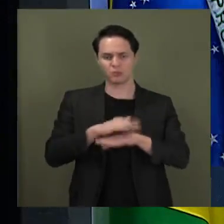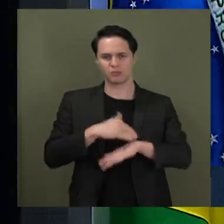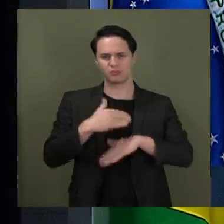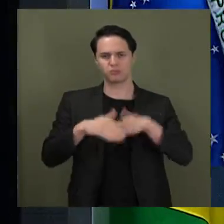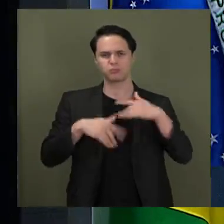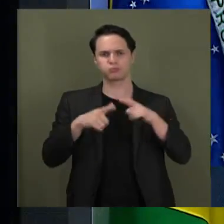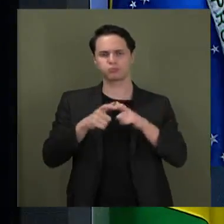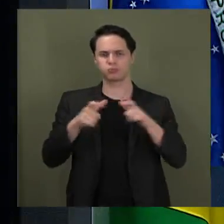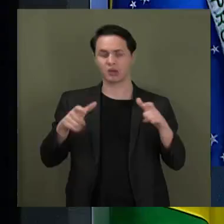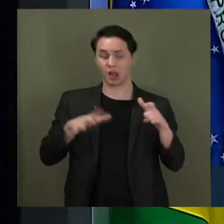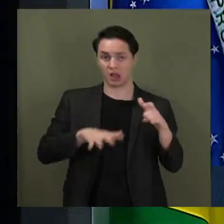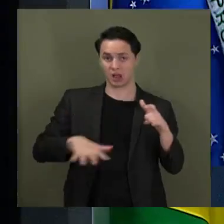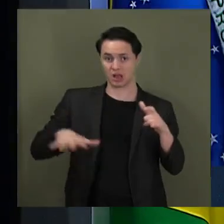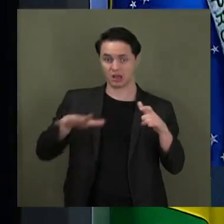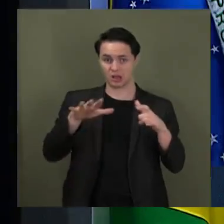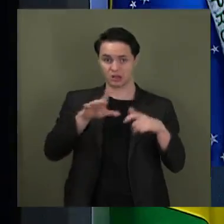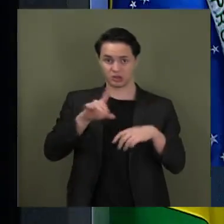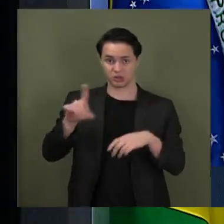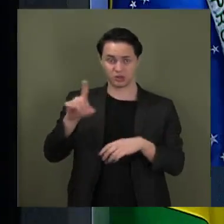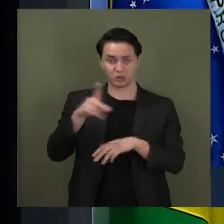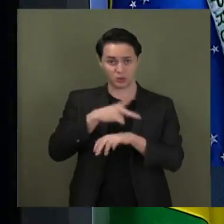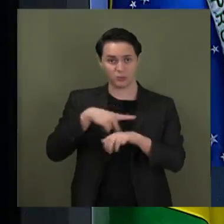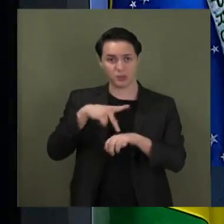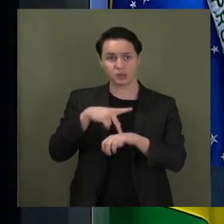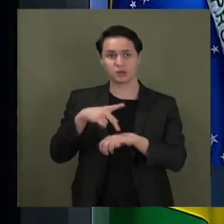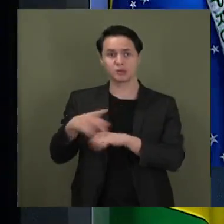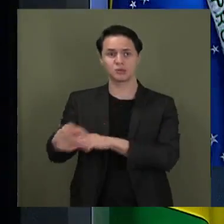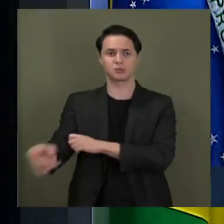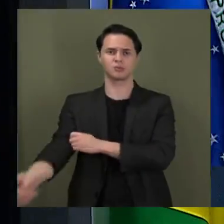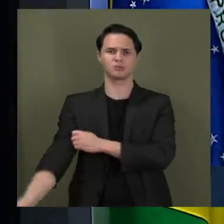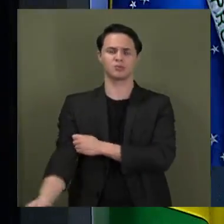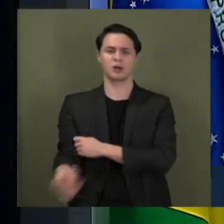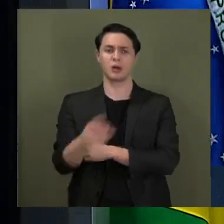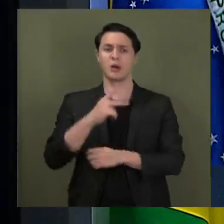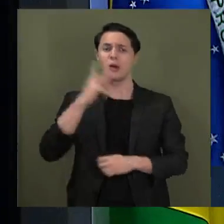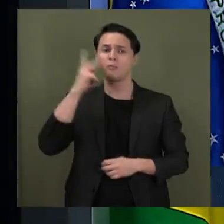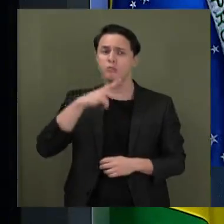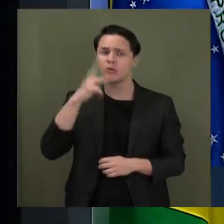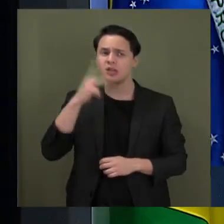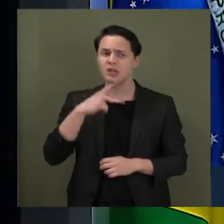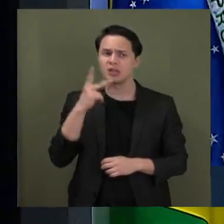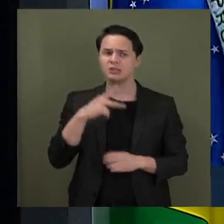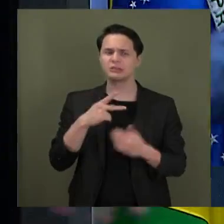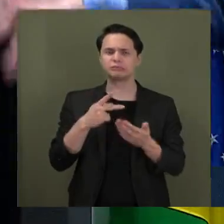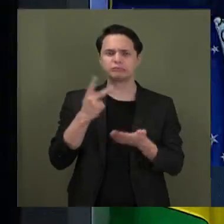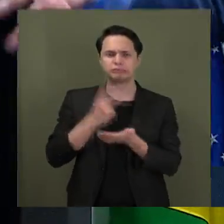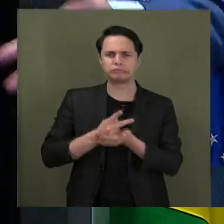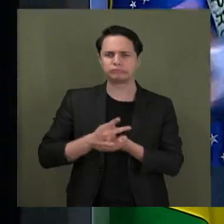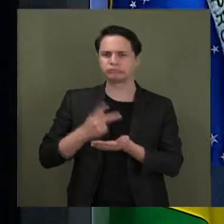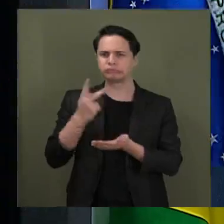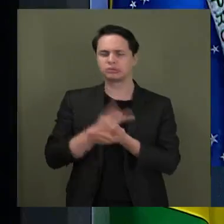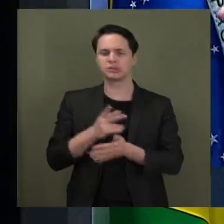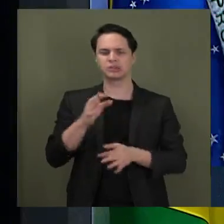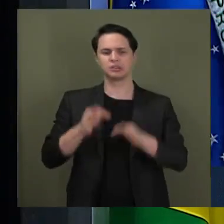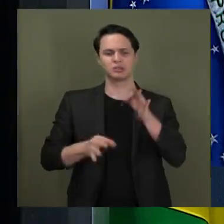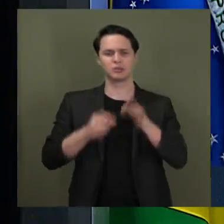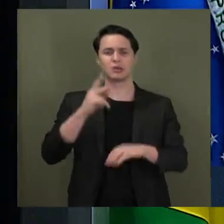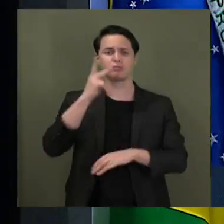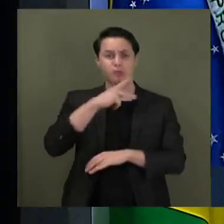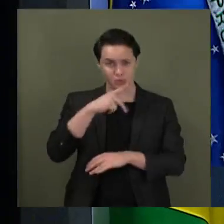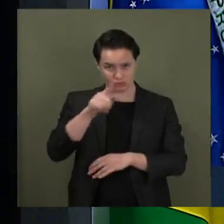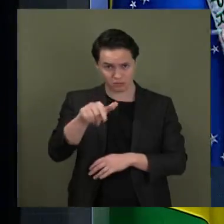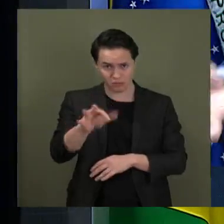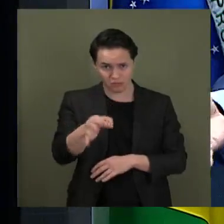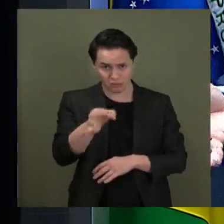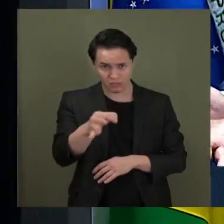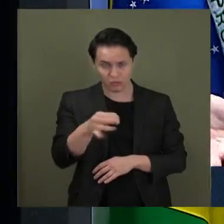da extrema-direita no país. Política o tempo todo, é um tribunal político, ou não é?